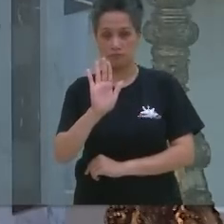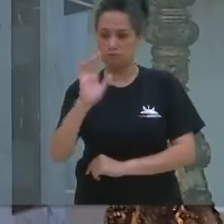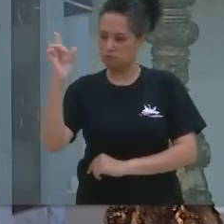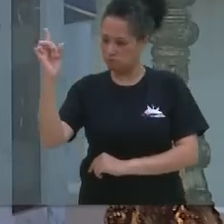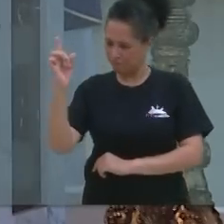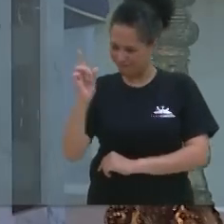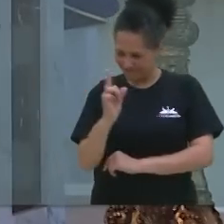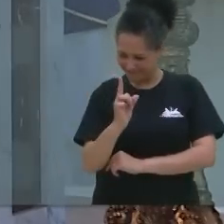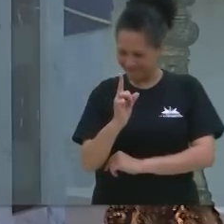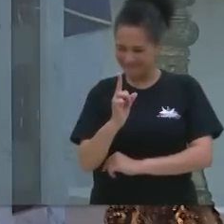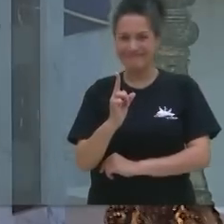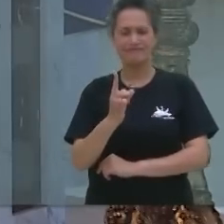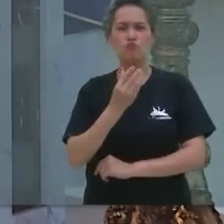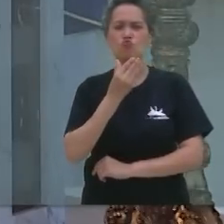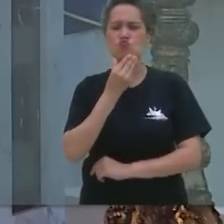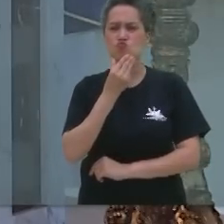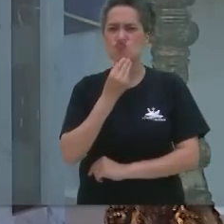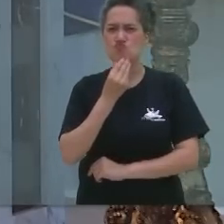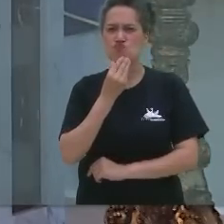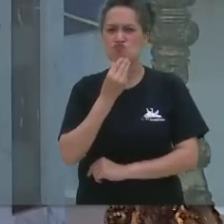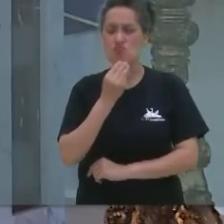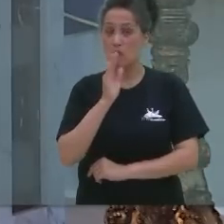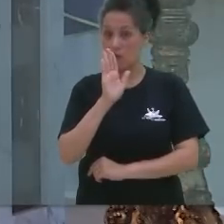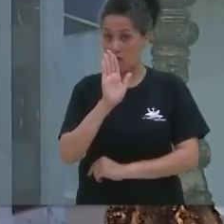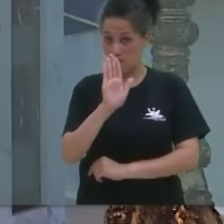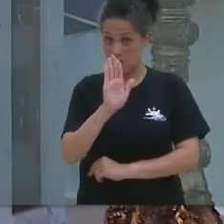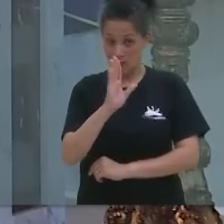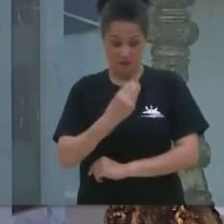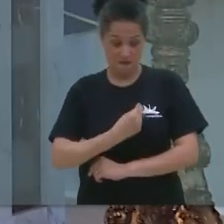homem será como no tempo de Noé,